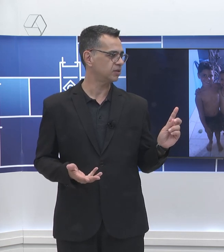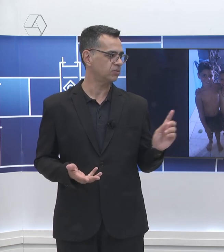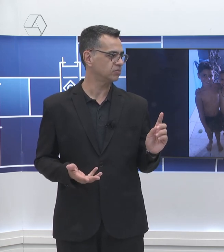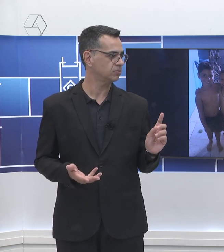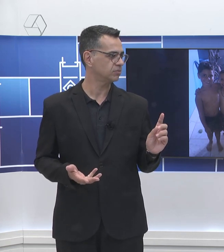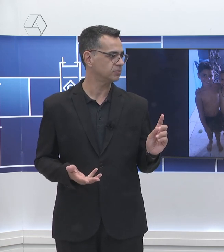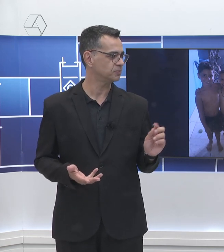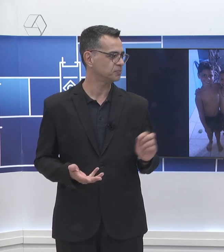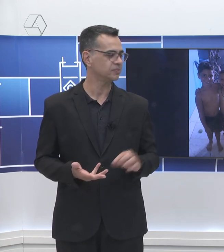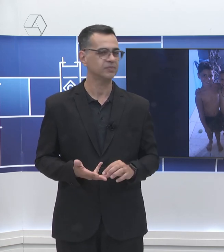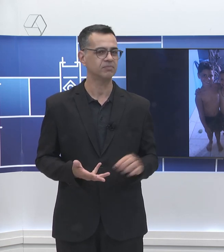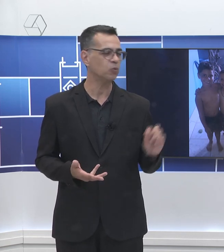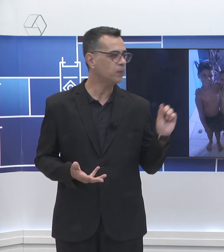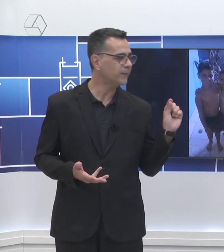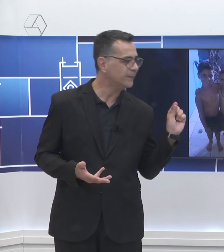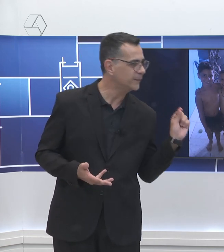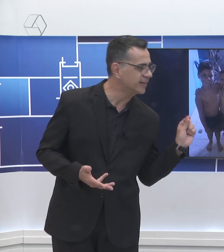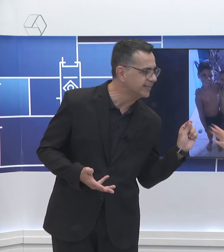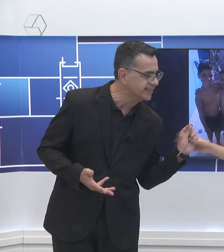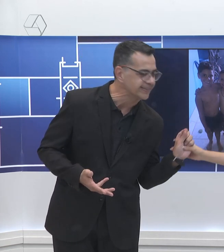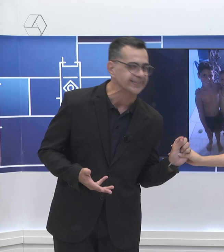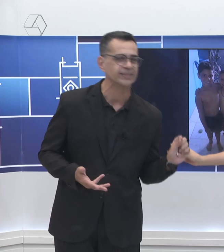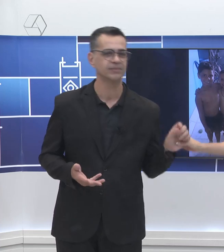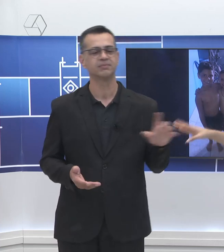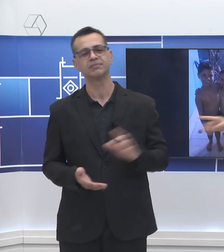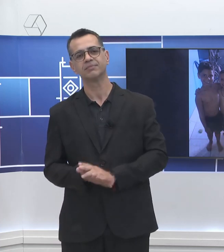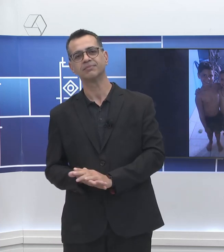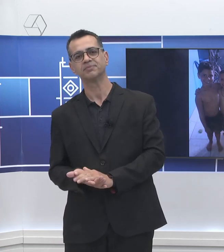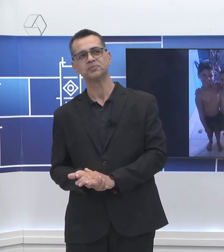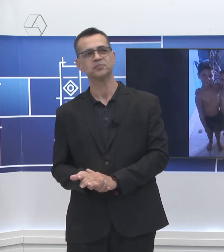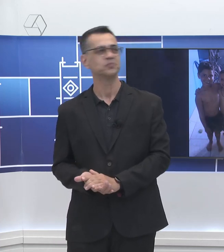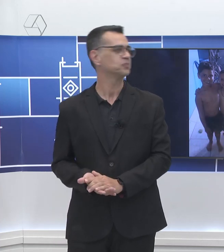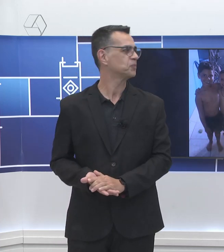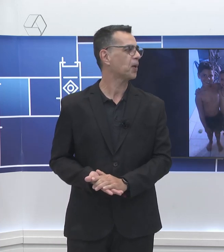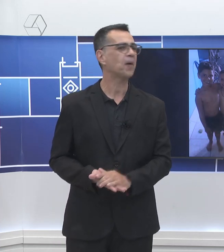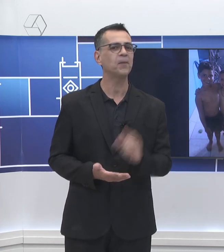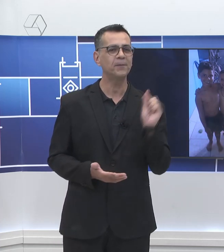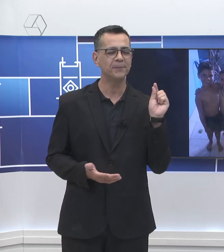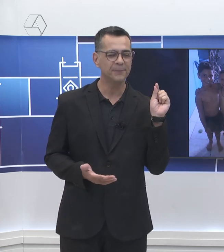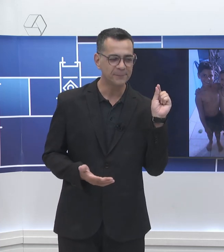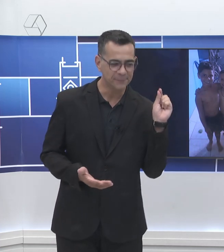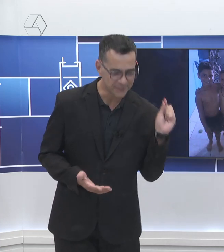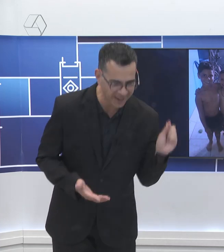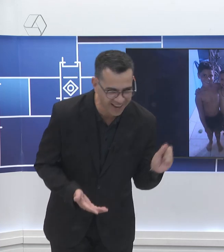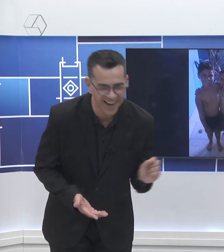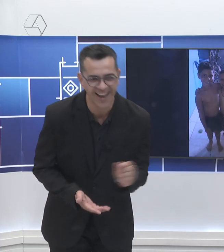assim, não? Não. Não, por isso que minhas balas estão sumindo.